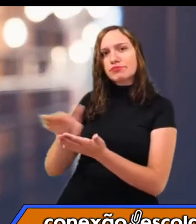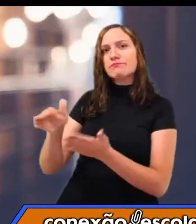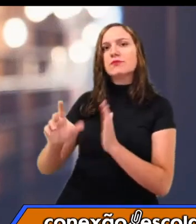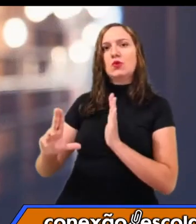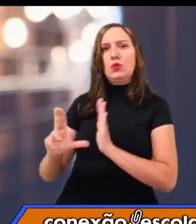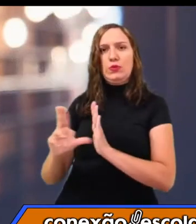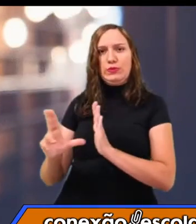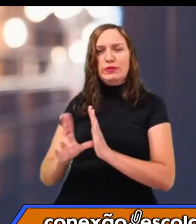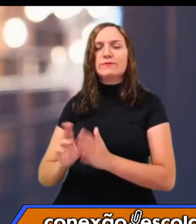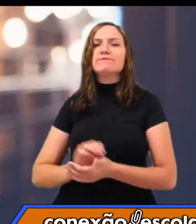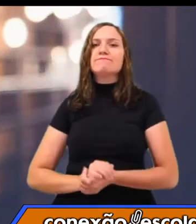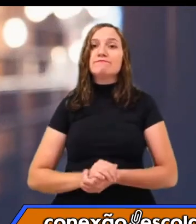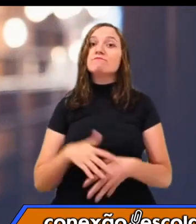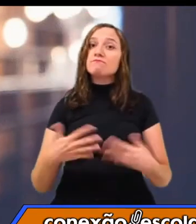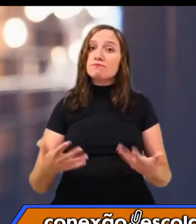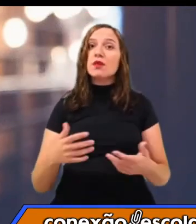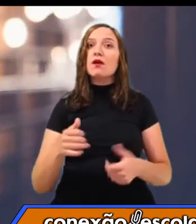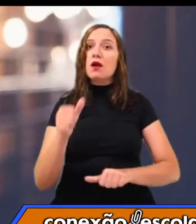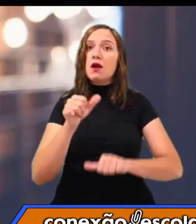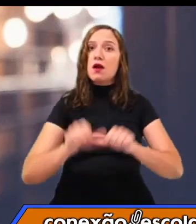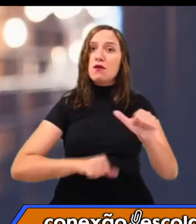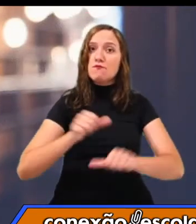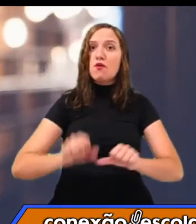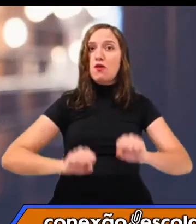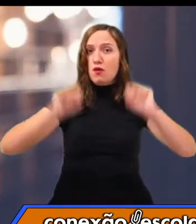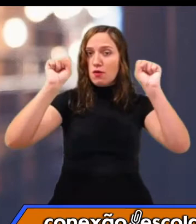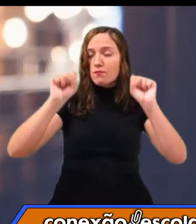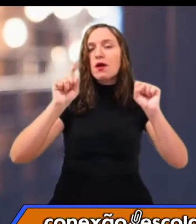Protestante foi esse fato, né?